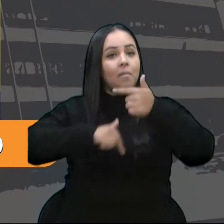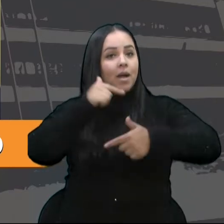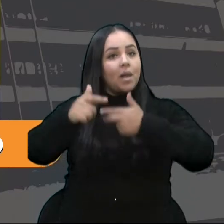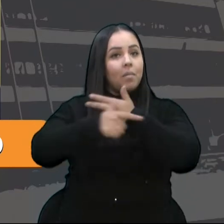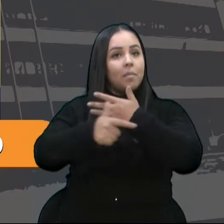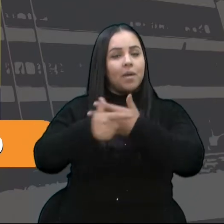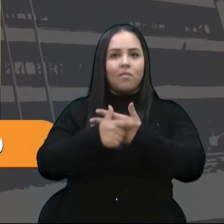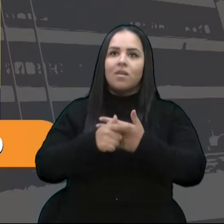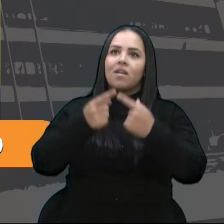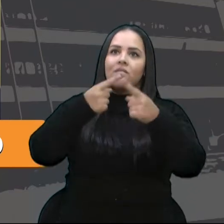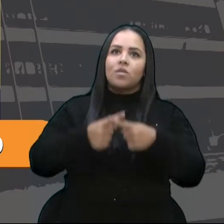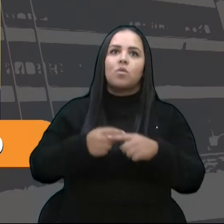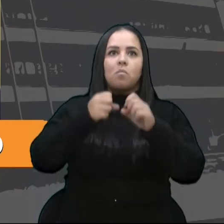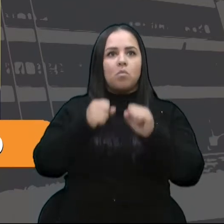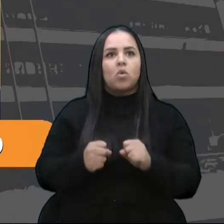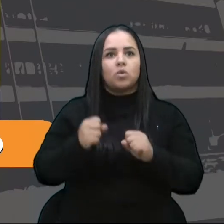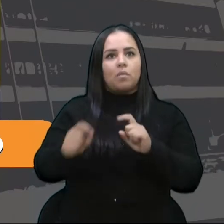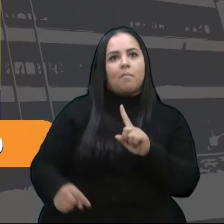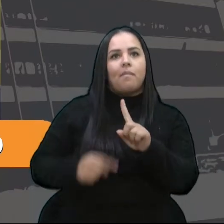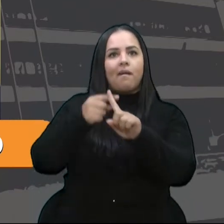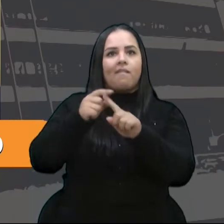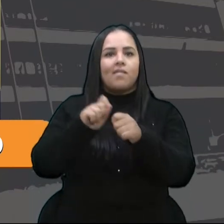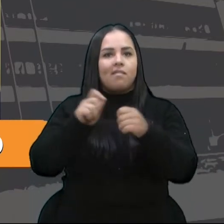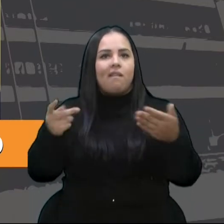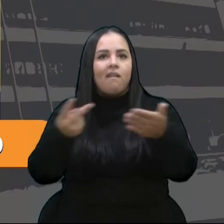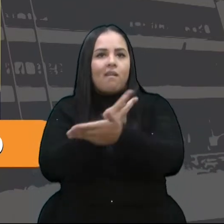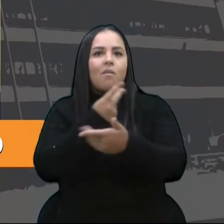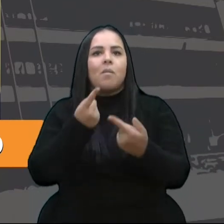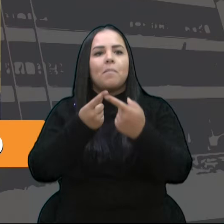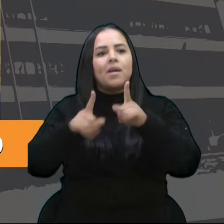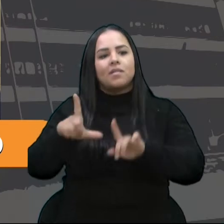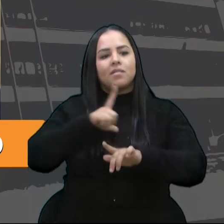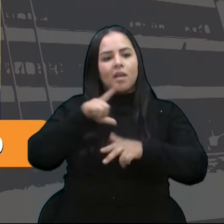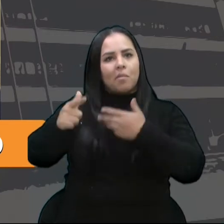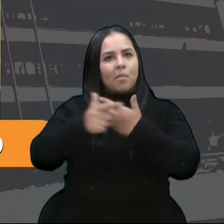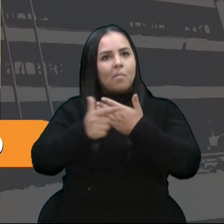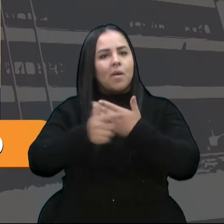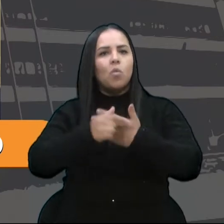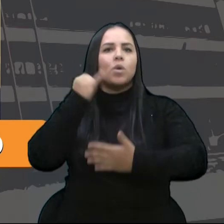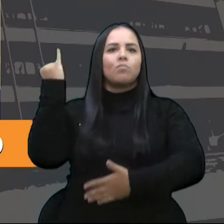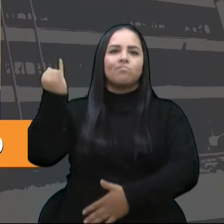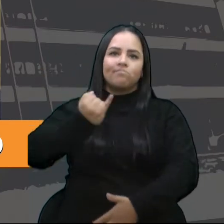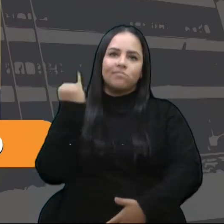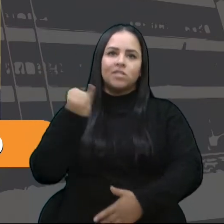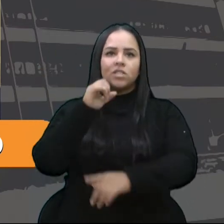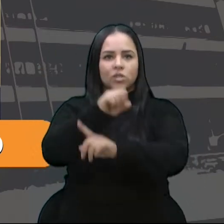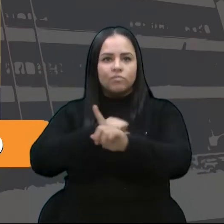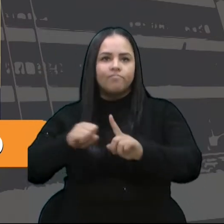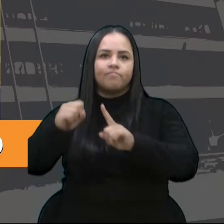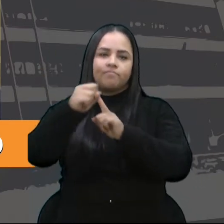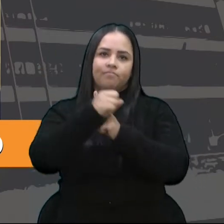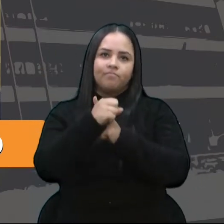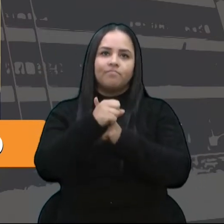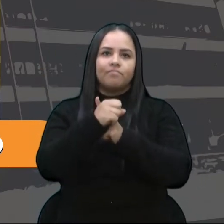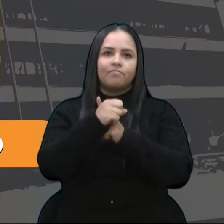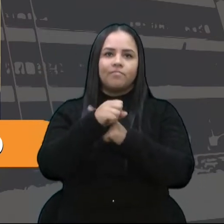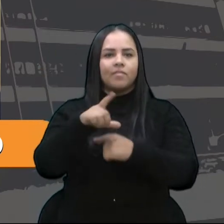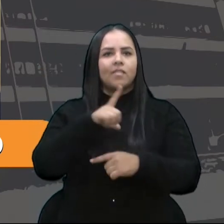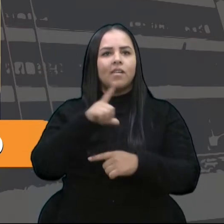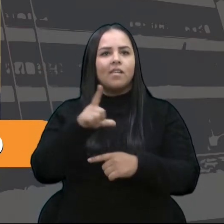pode cometer erros, mas tem um papel fundamental na sociedade. E as